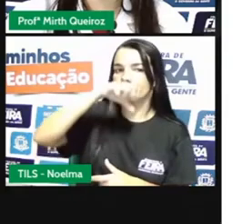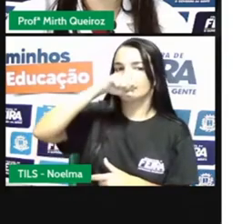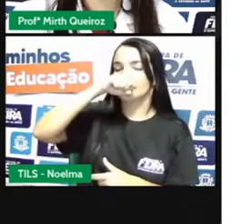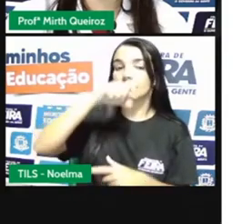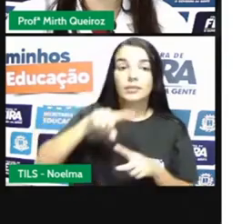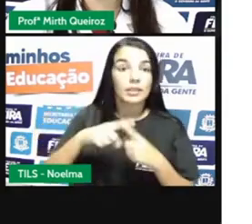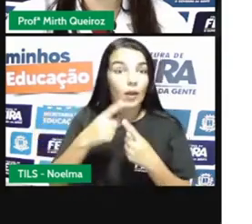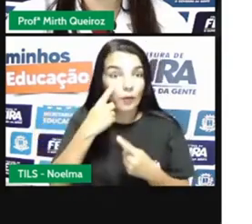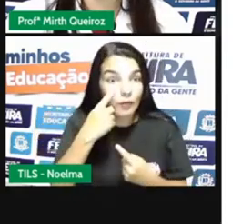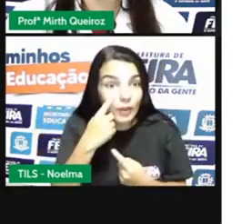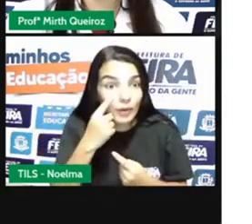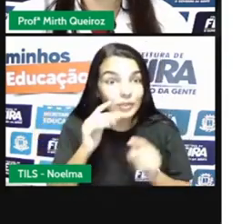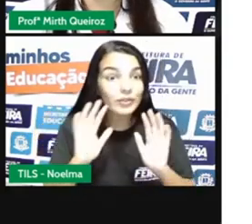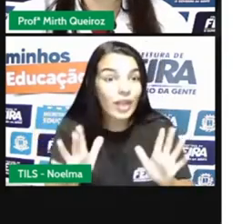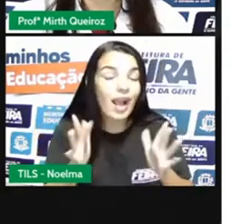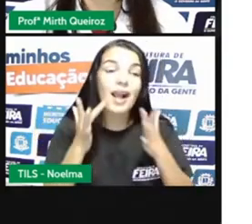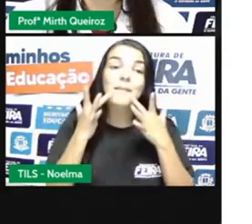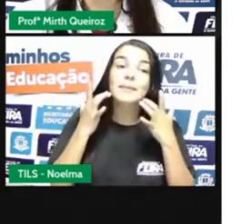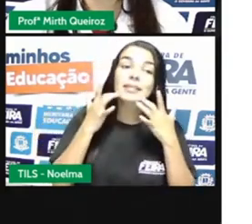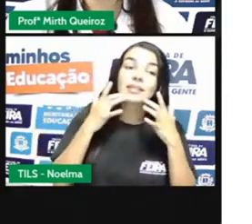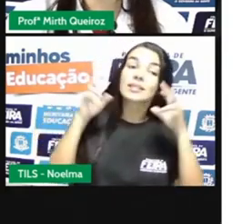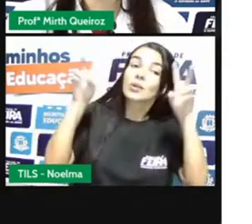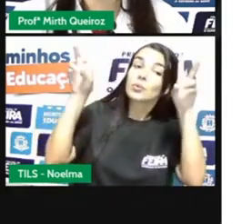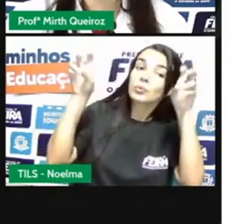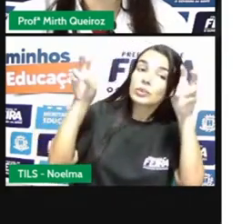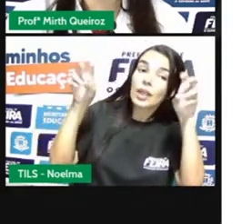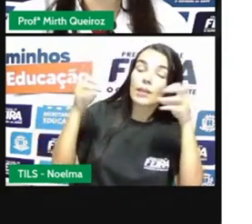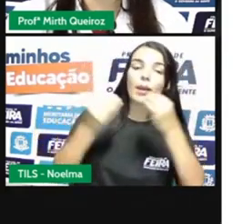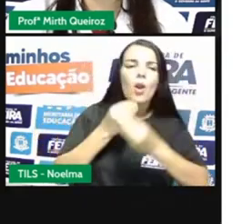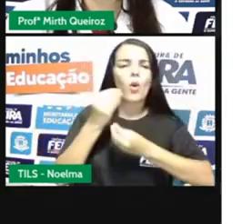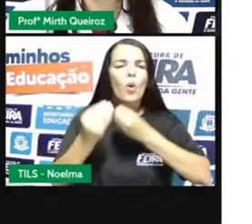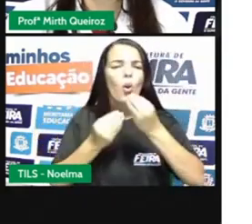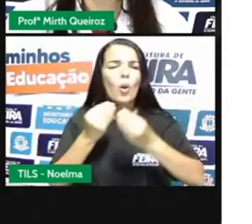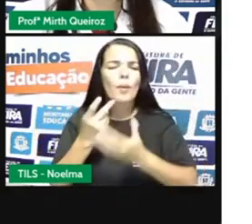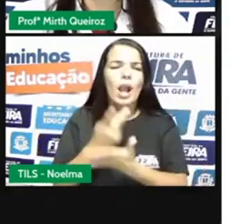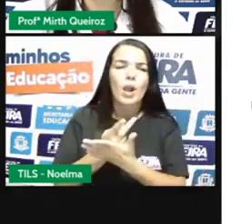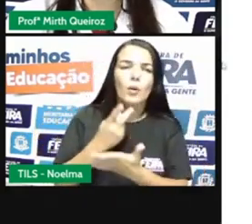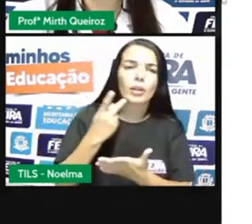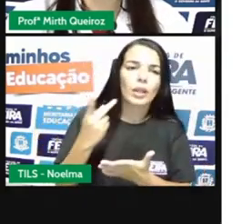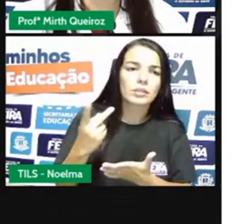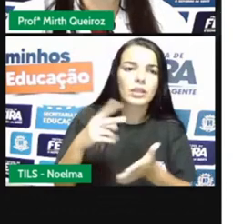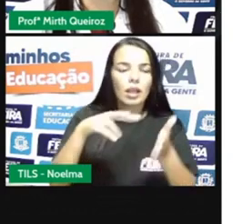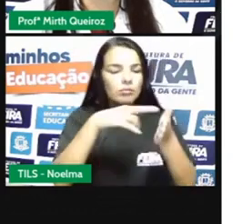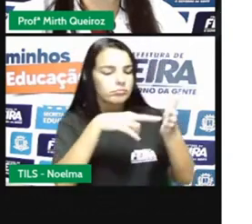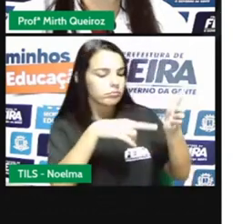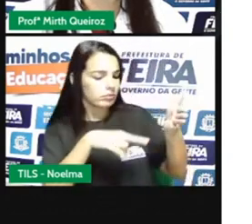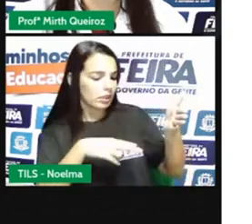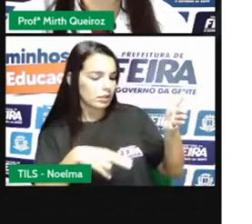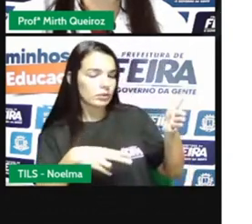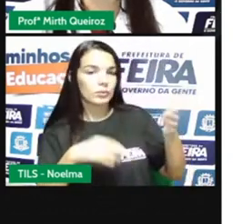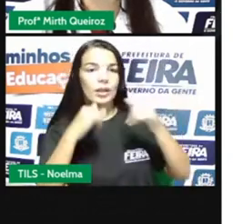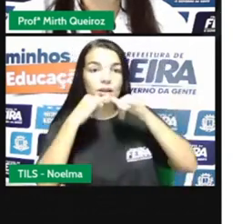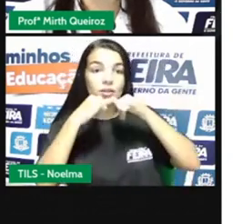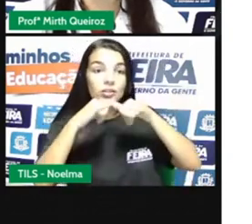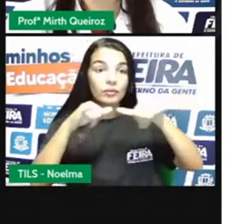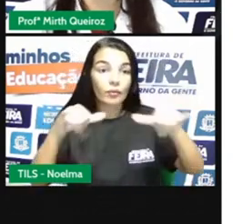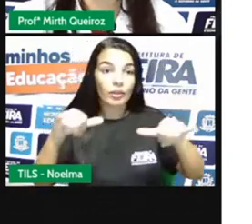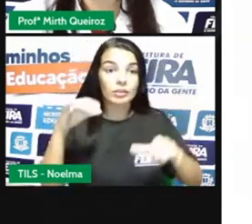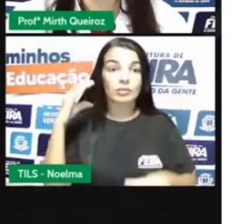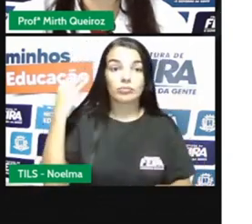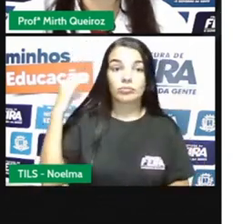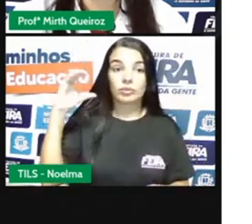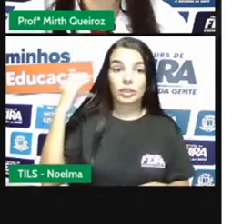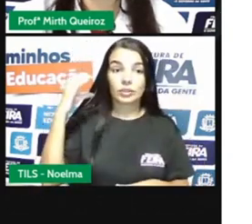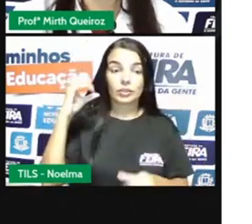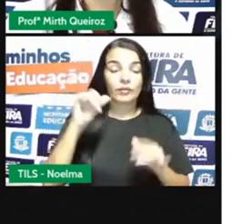apresentação do que a gente vai ver nesse artigo, né? Que é um texto científico, certo? De divulgação científica. Nós vamos falar